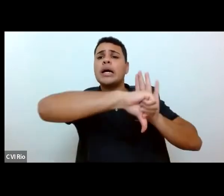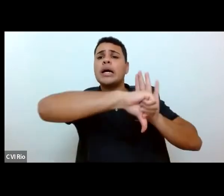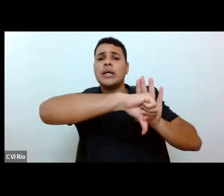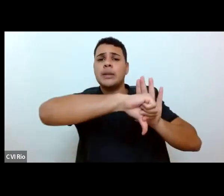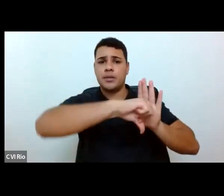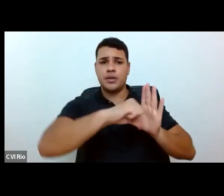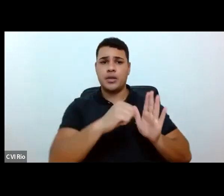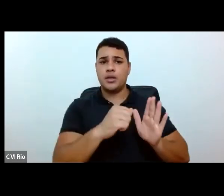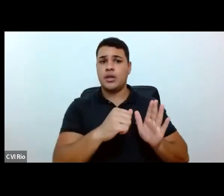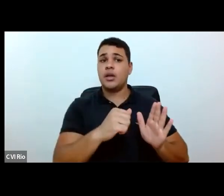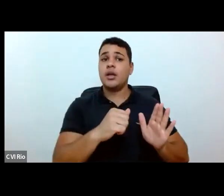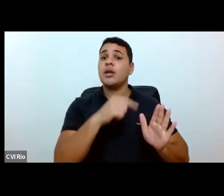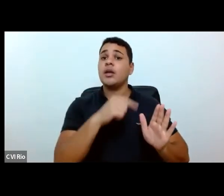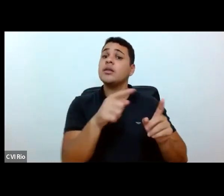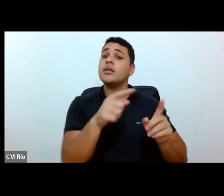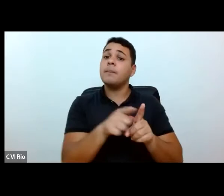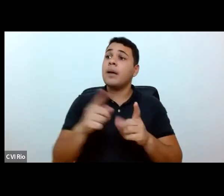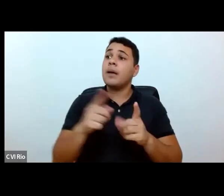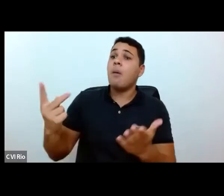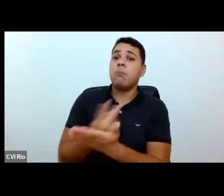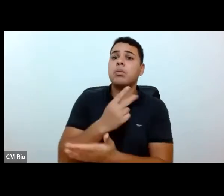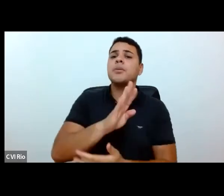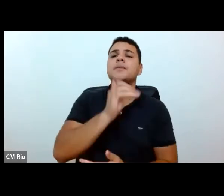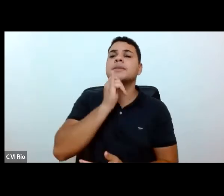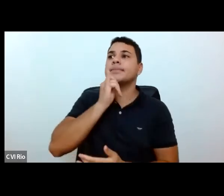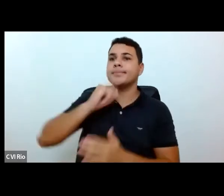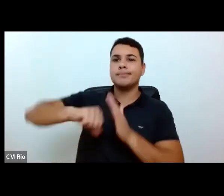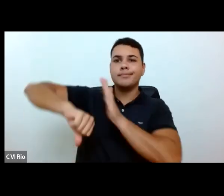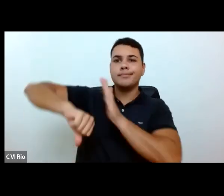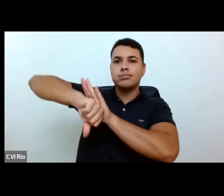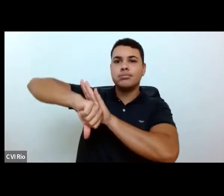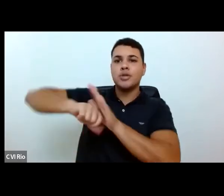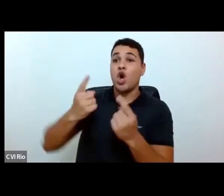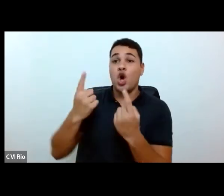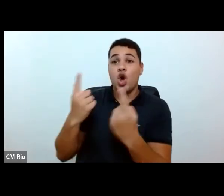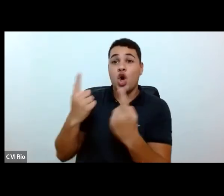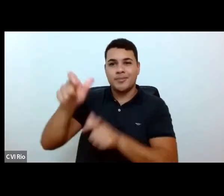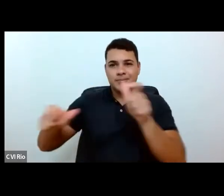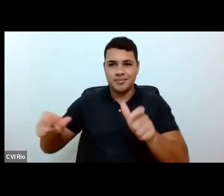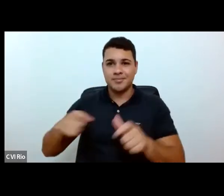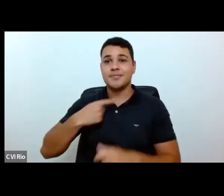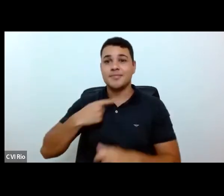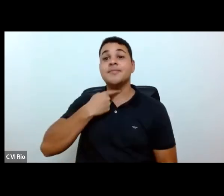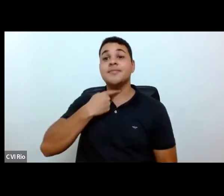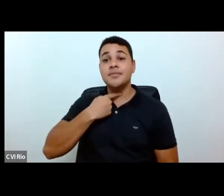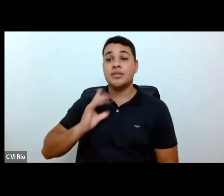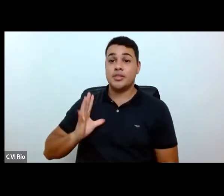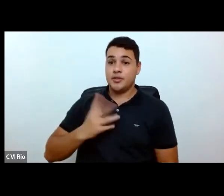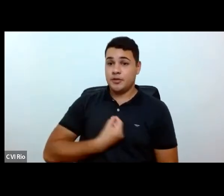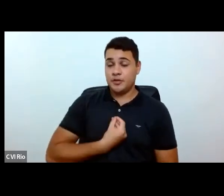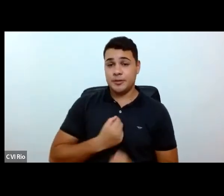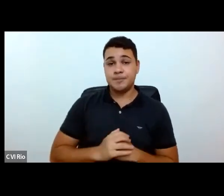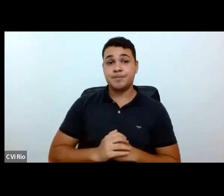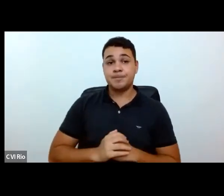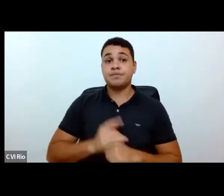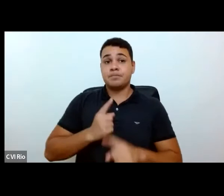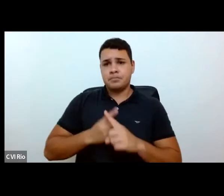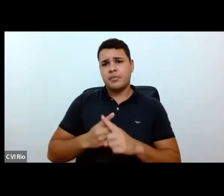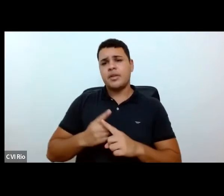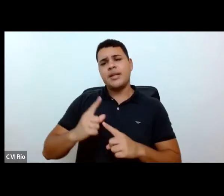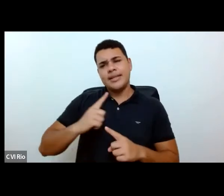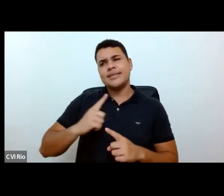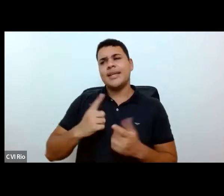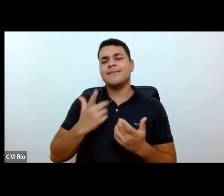assassinaram pessoas travestis e transexuais no Brasil, porque existe uma ausência do poder público, tanto municipal, estadual